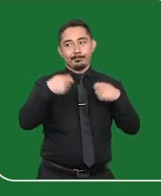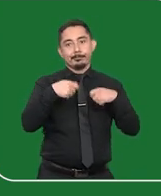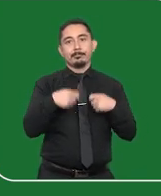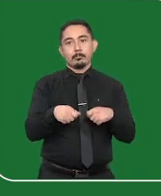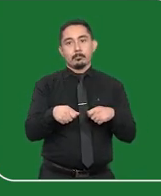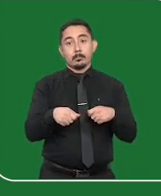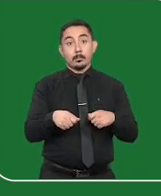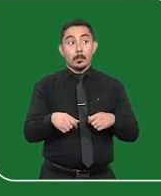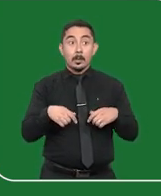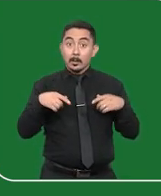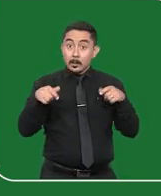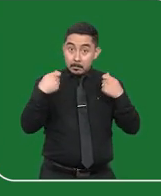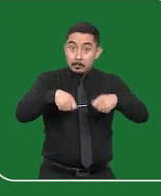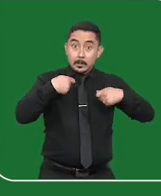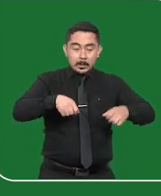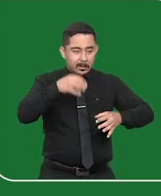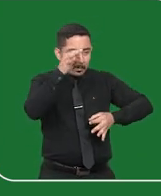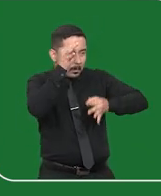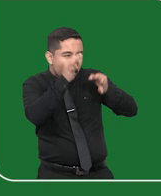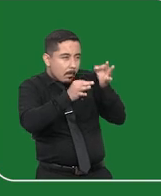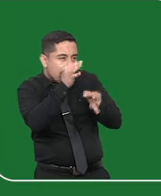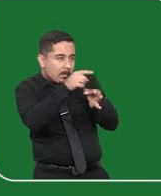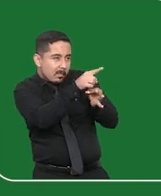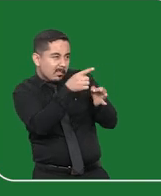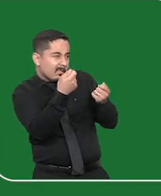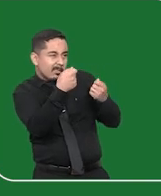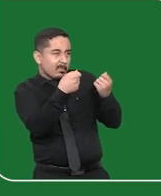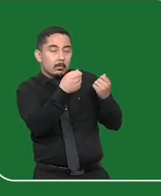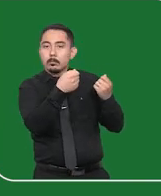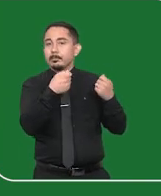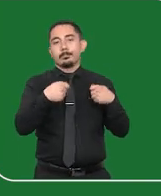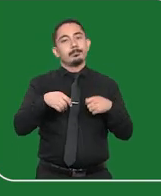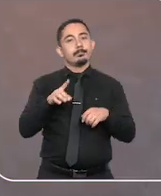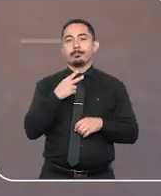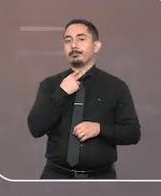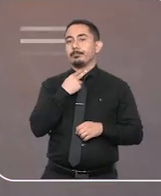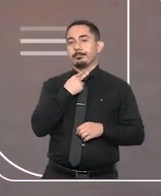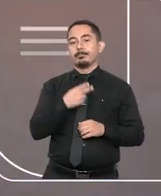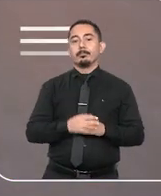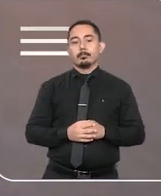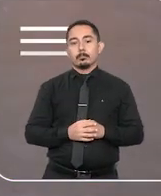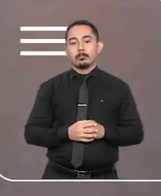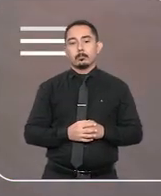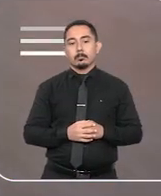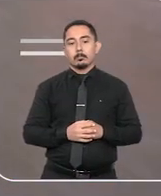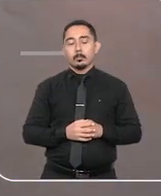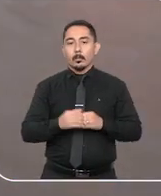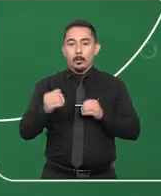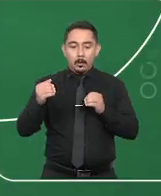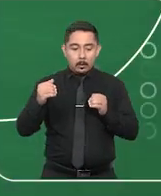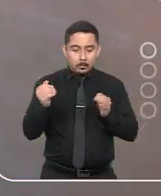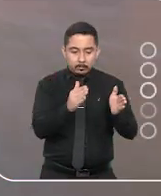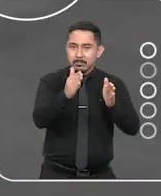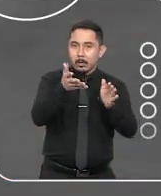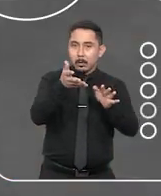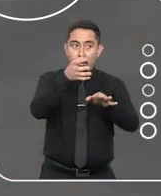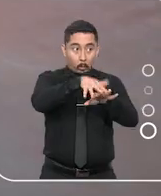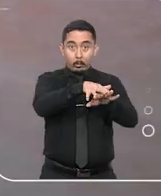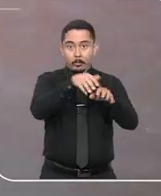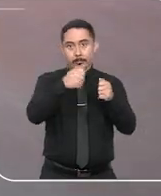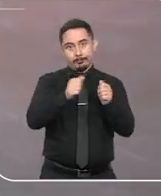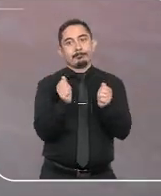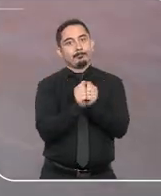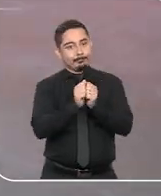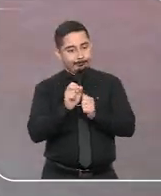Eu necessito acreditar e não julgar na necessidade daquela pessoa. Acessibilidade e inclusão precisam